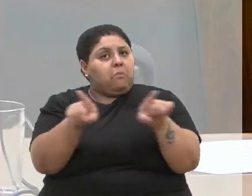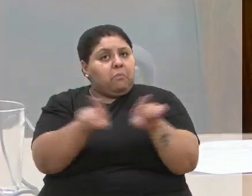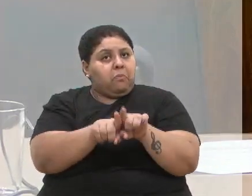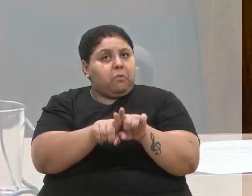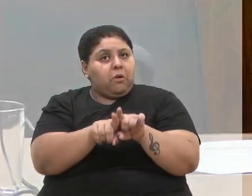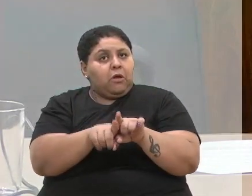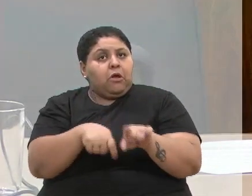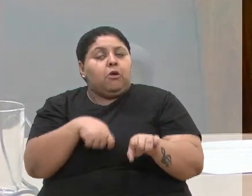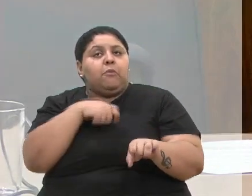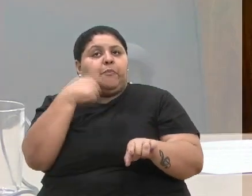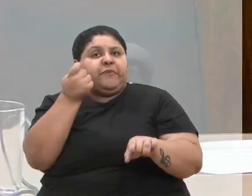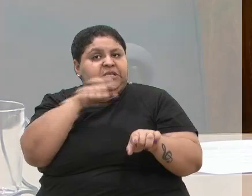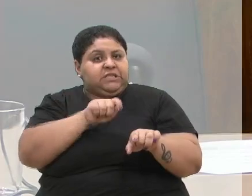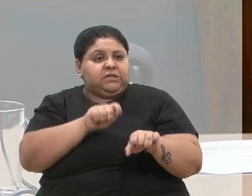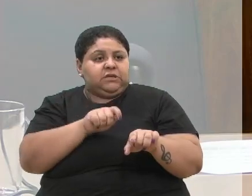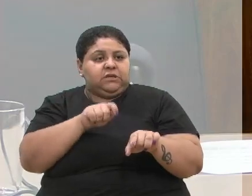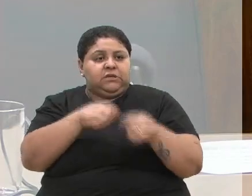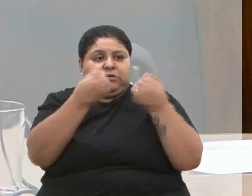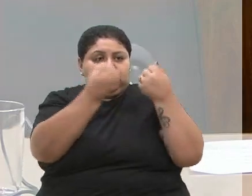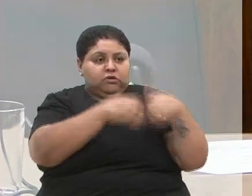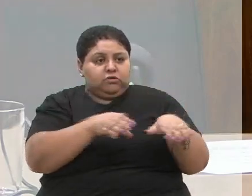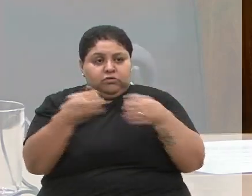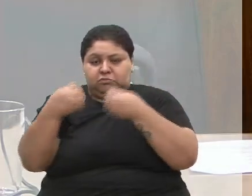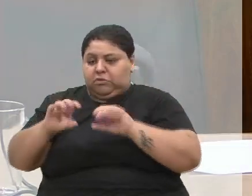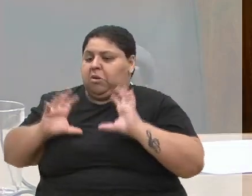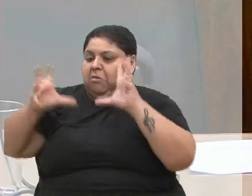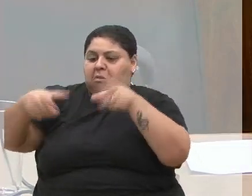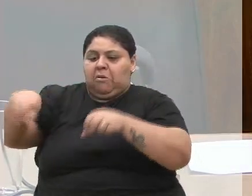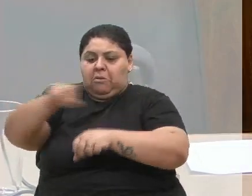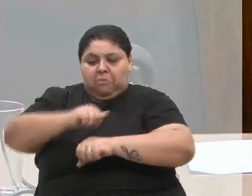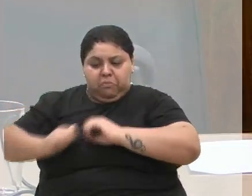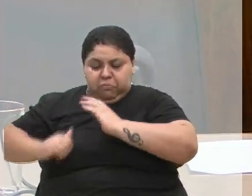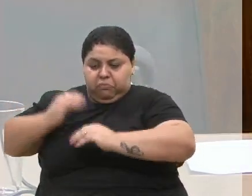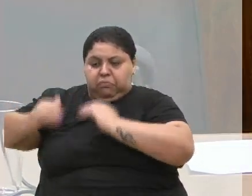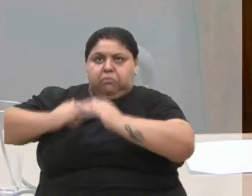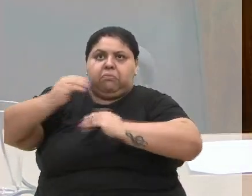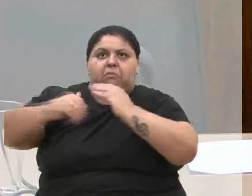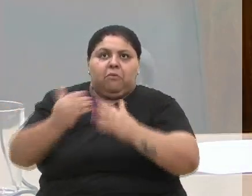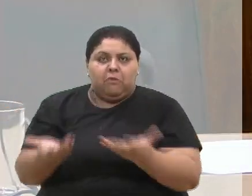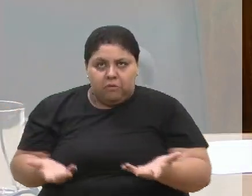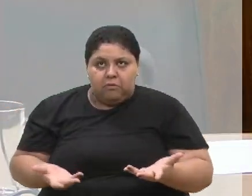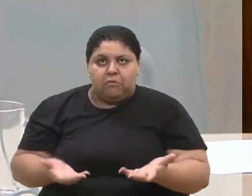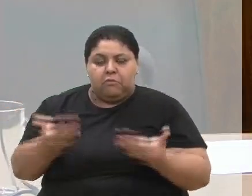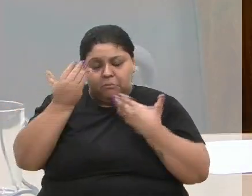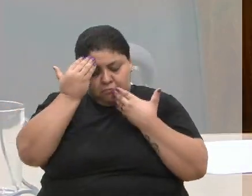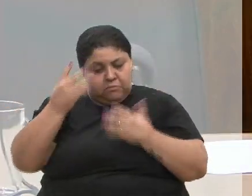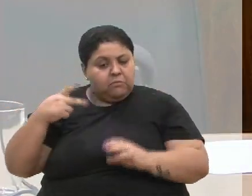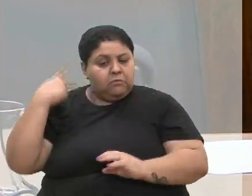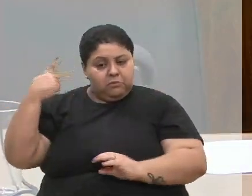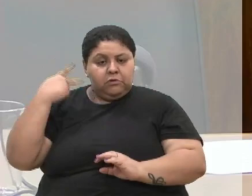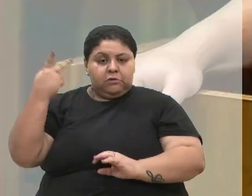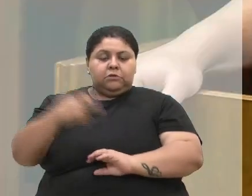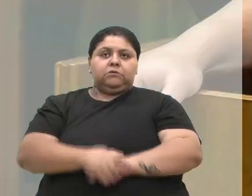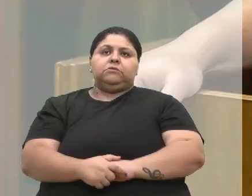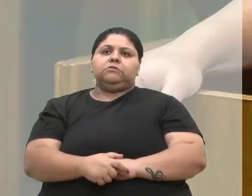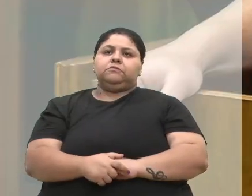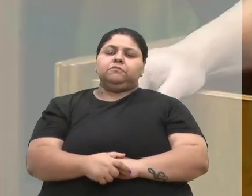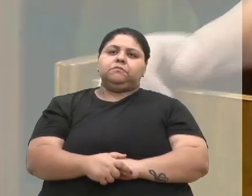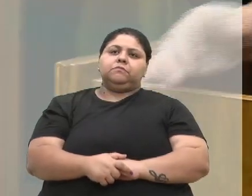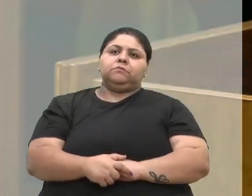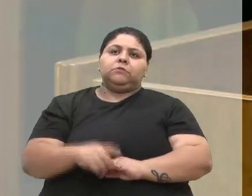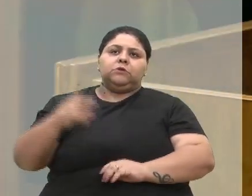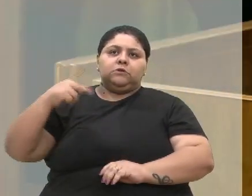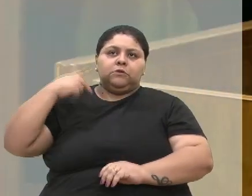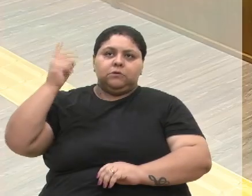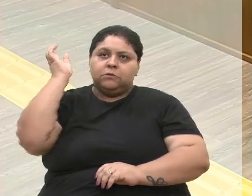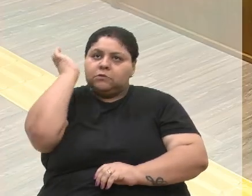Francisco também. Mas a democracia é isso, faz parte, e a gente vai avançando, ou deveria avançar. Obrigado, vereador. Obrigado, vereador Felipe.